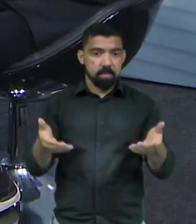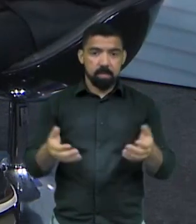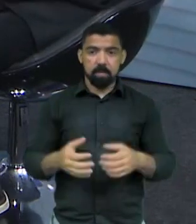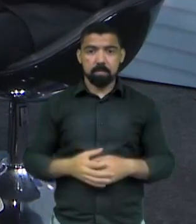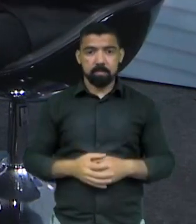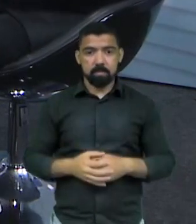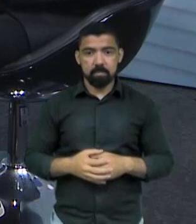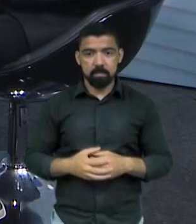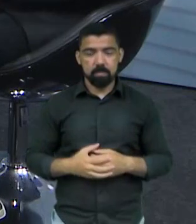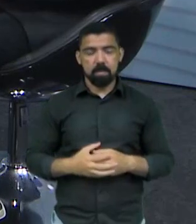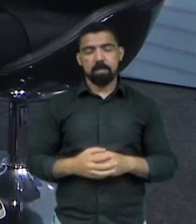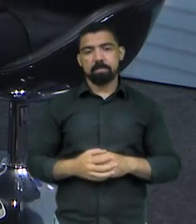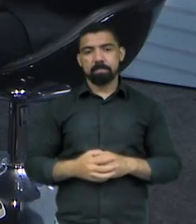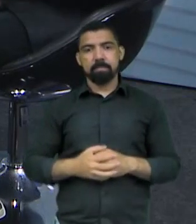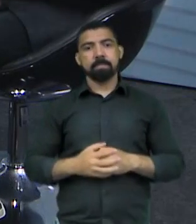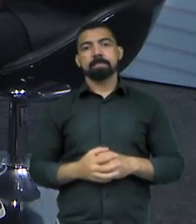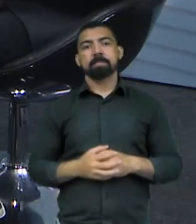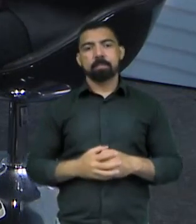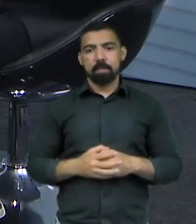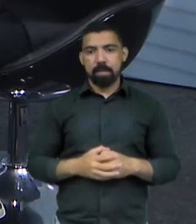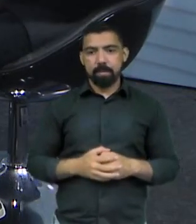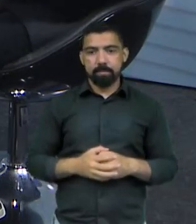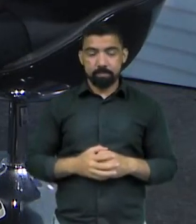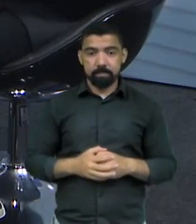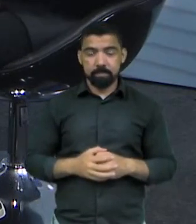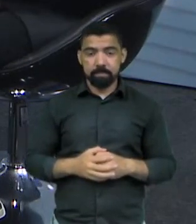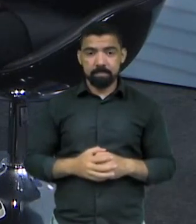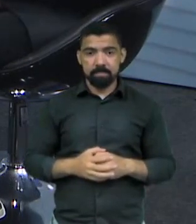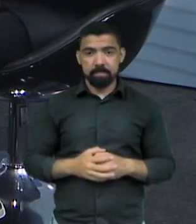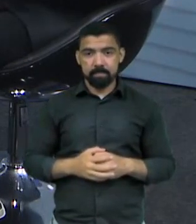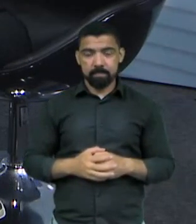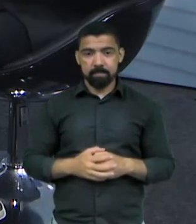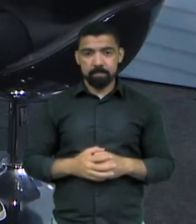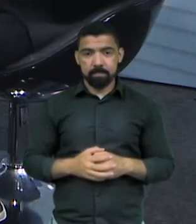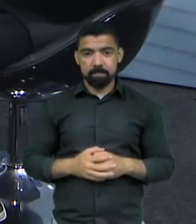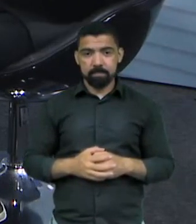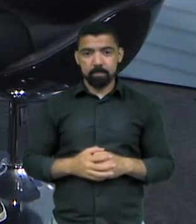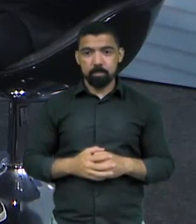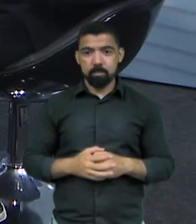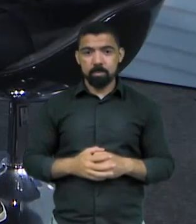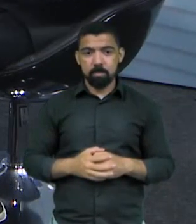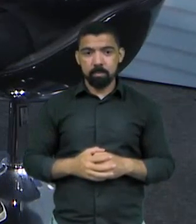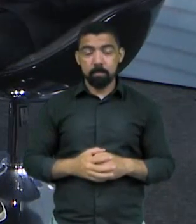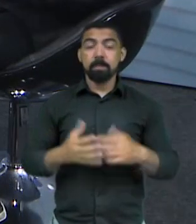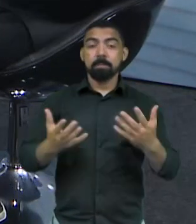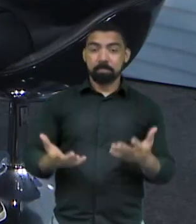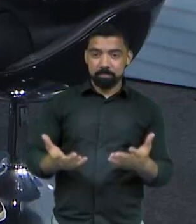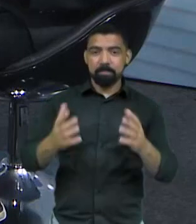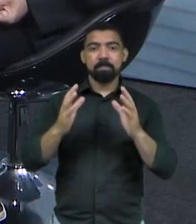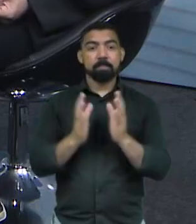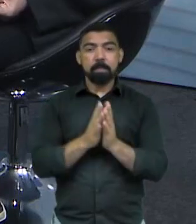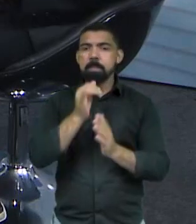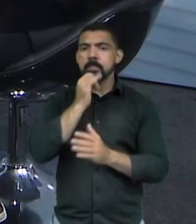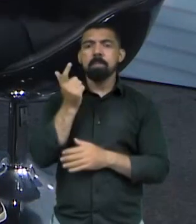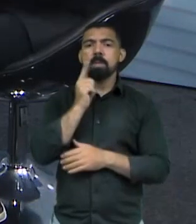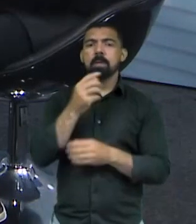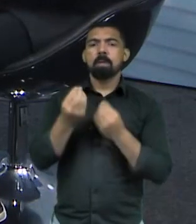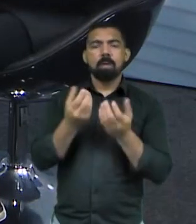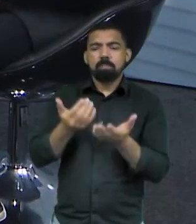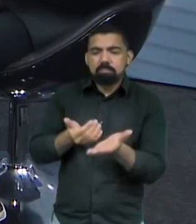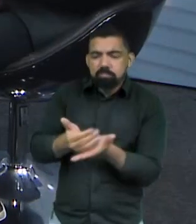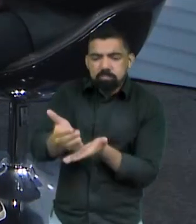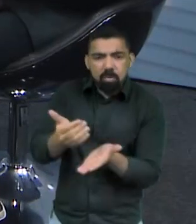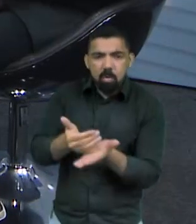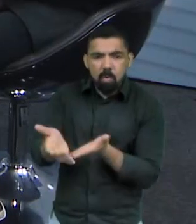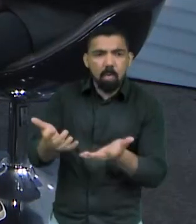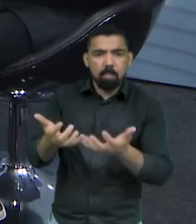ou nós não teremos esse salto. Esse seria o grande... Como é que dá, faz essa, esse start? É,